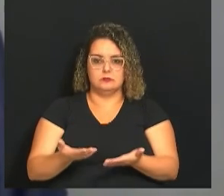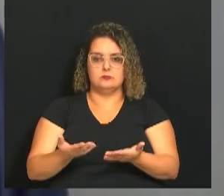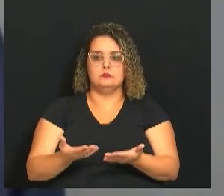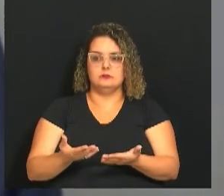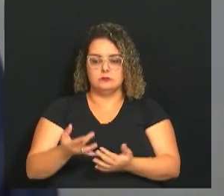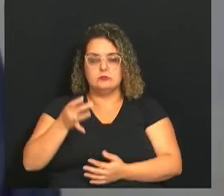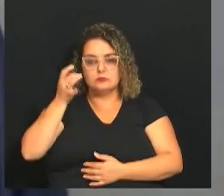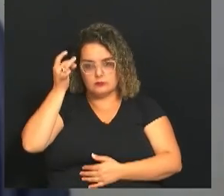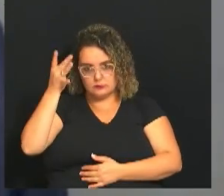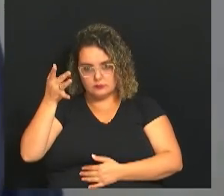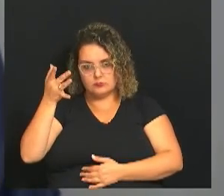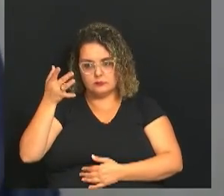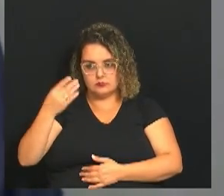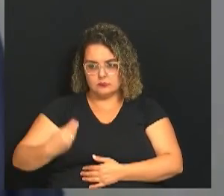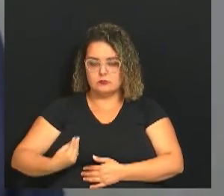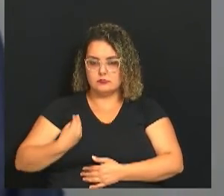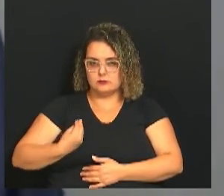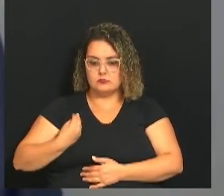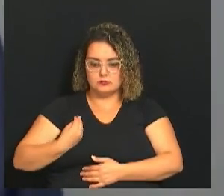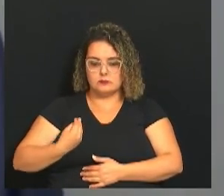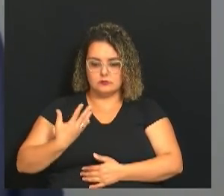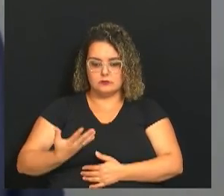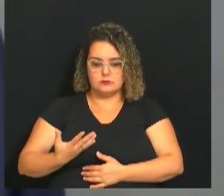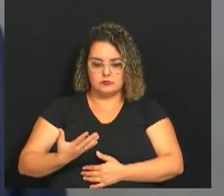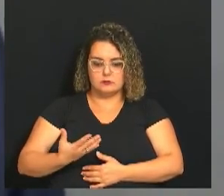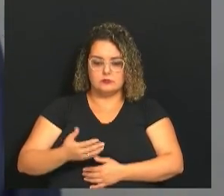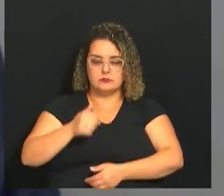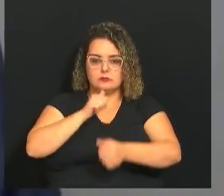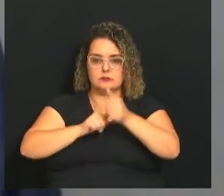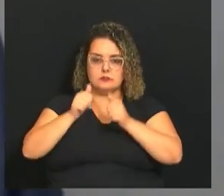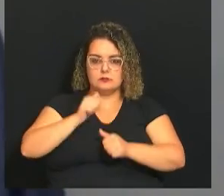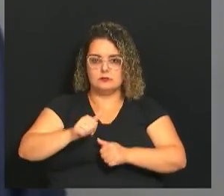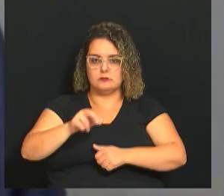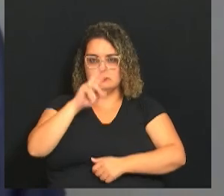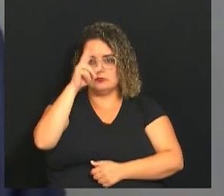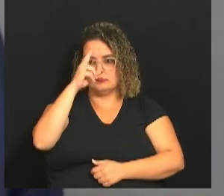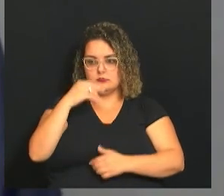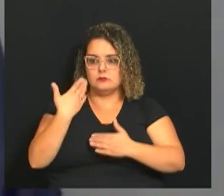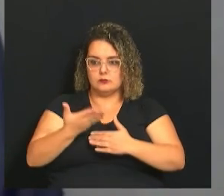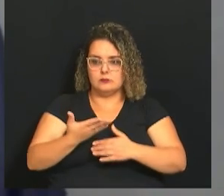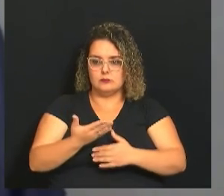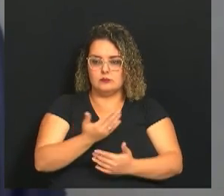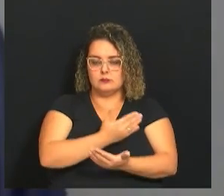você passar do ponto do consumo social para a dependência.